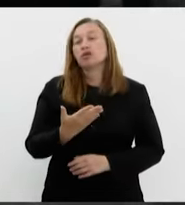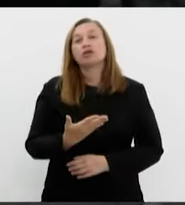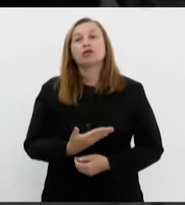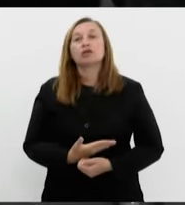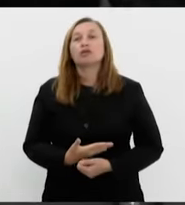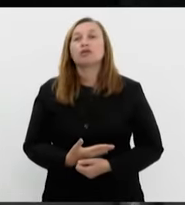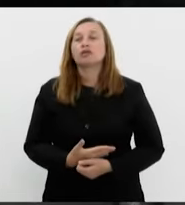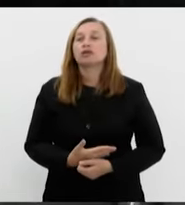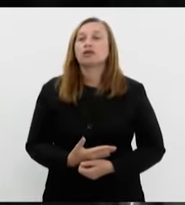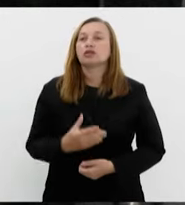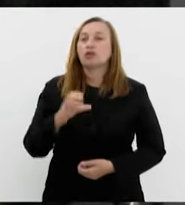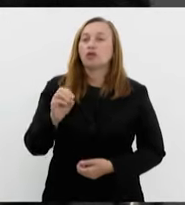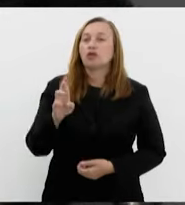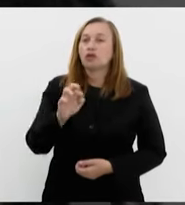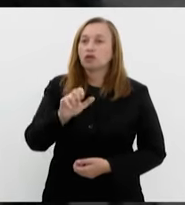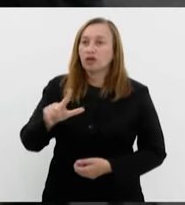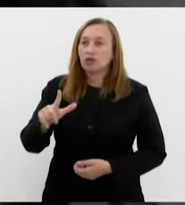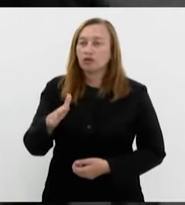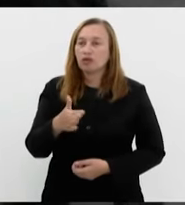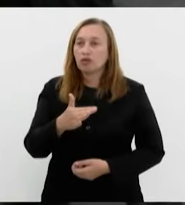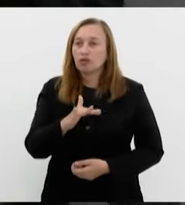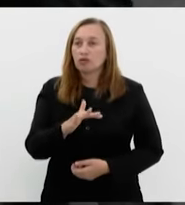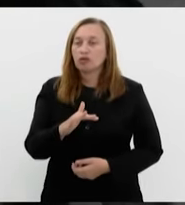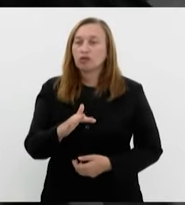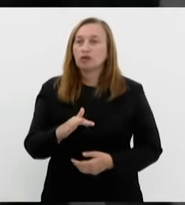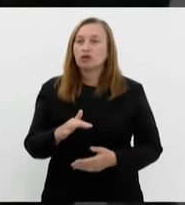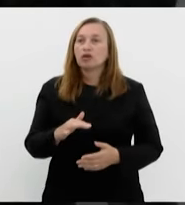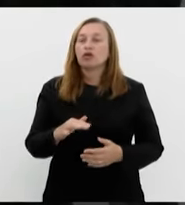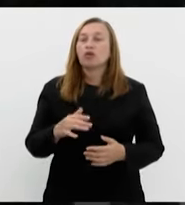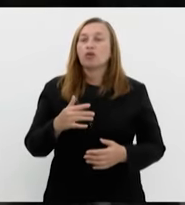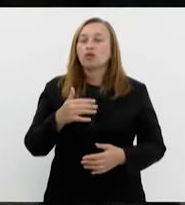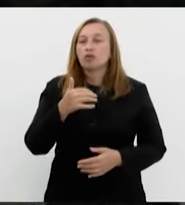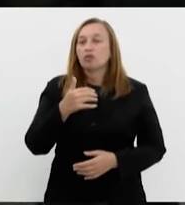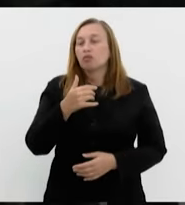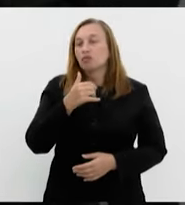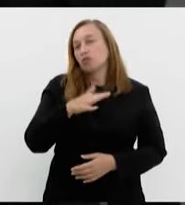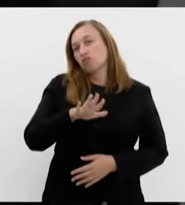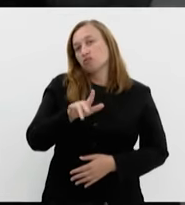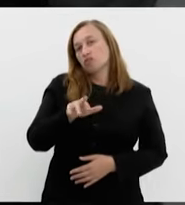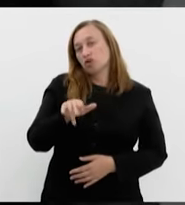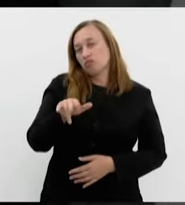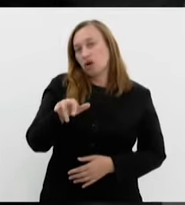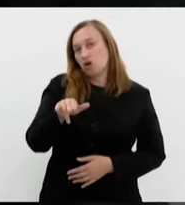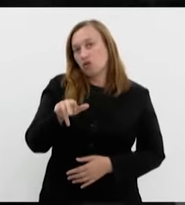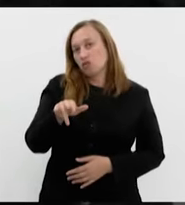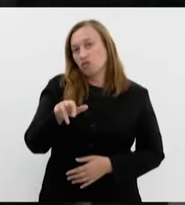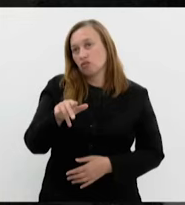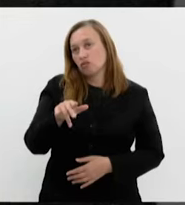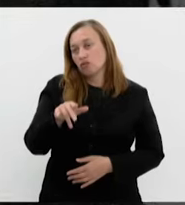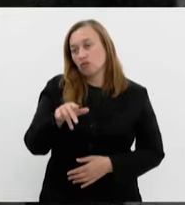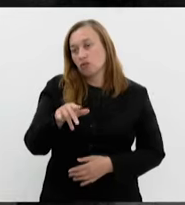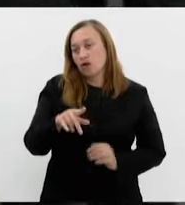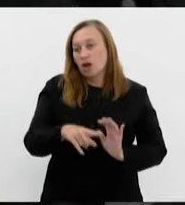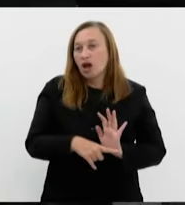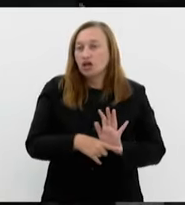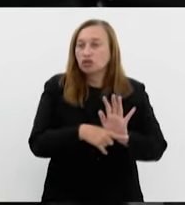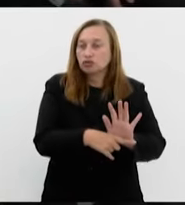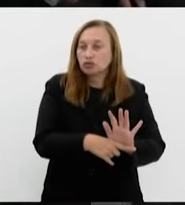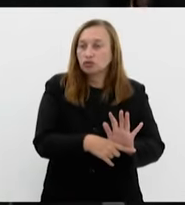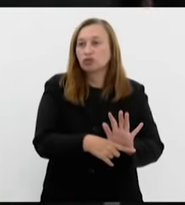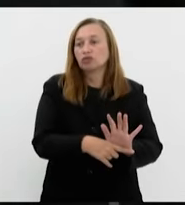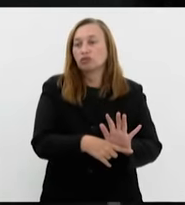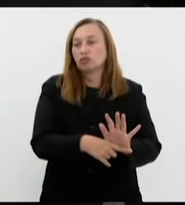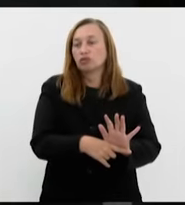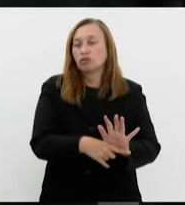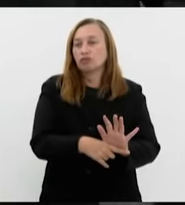atingido, alvejado, o meu irmão fez o atendimento médico, como médico, que o tiro lesionou duas vértebras